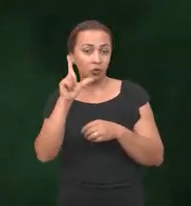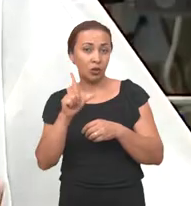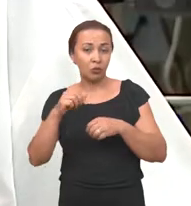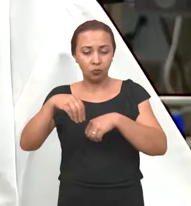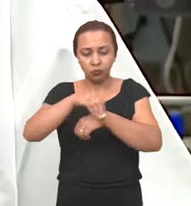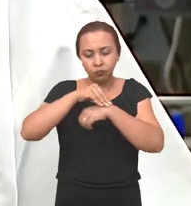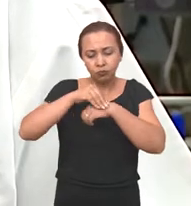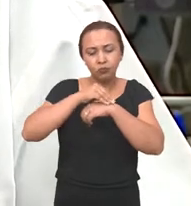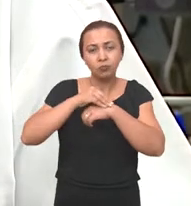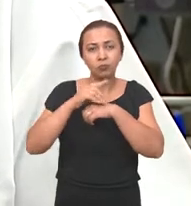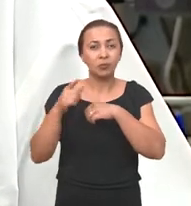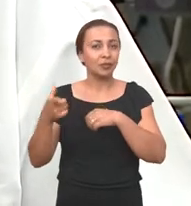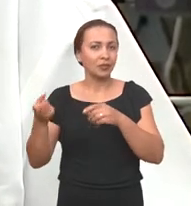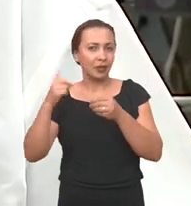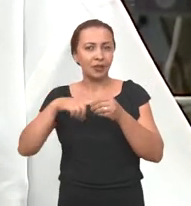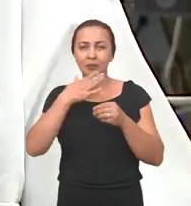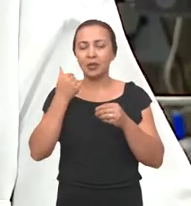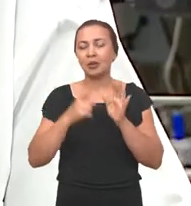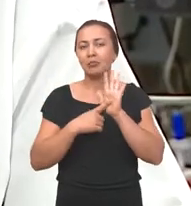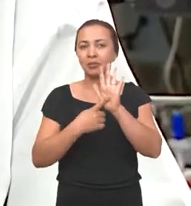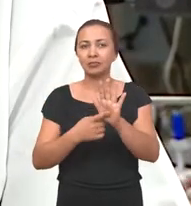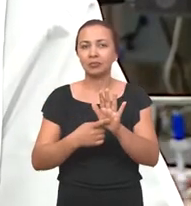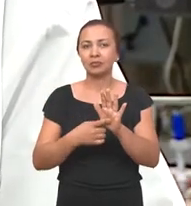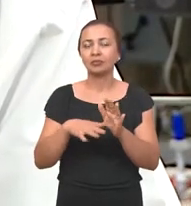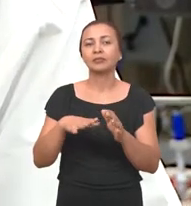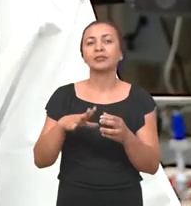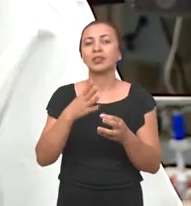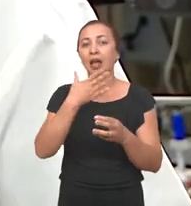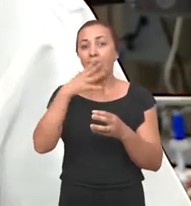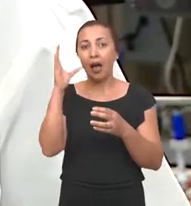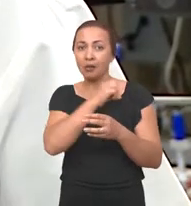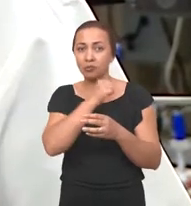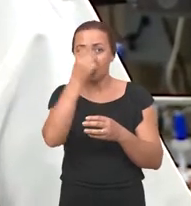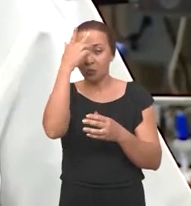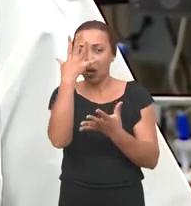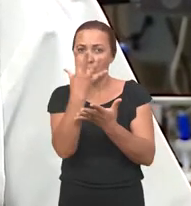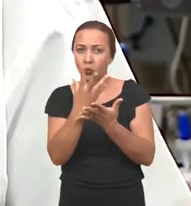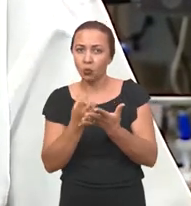esse aspecto melhor apresentável, favorece a absorção,